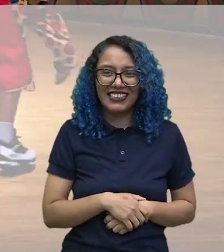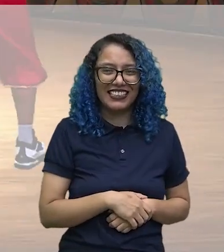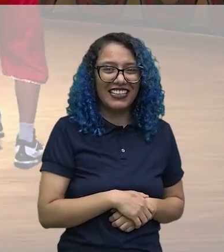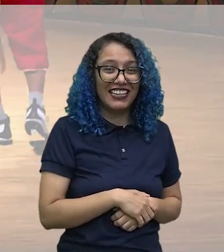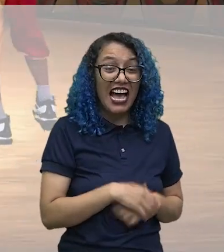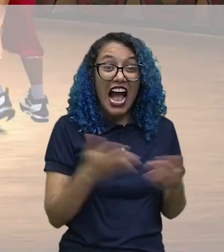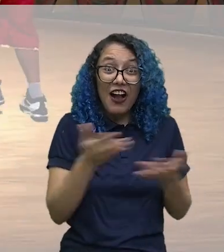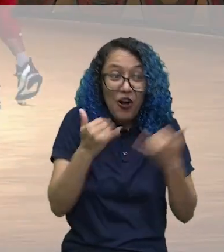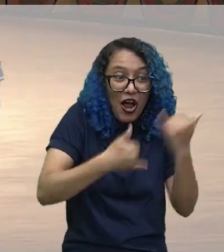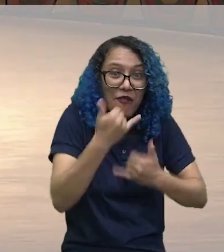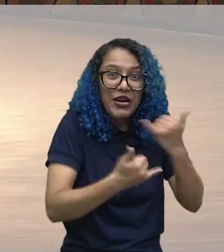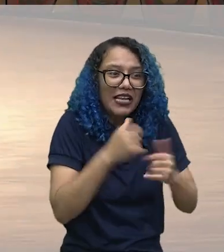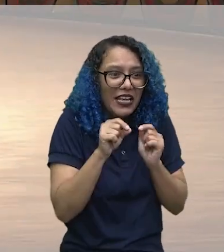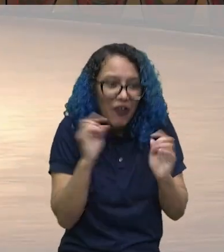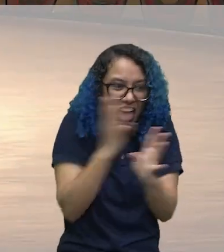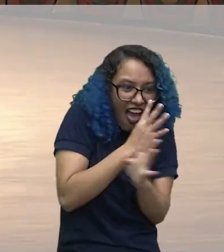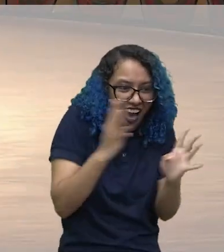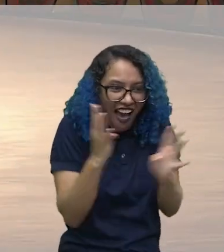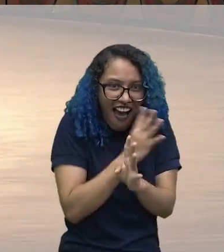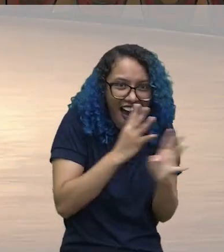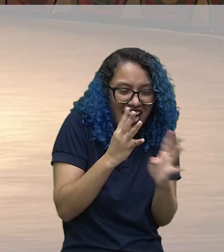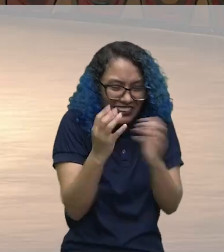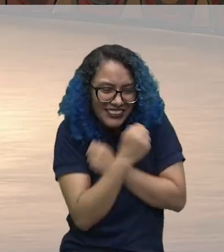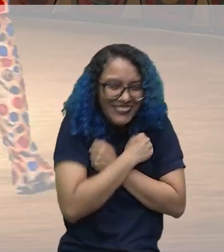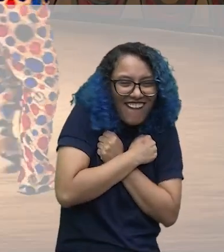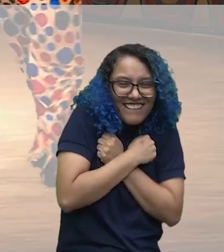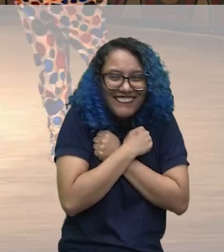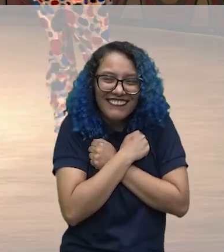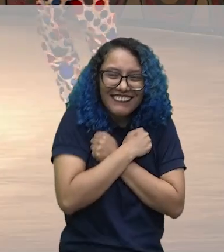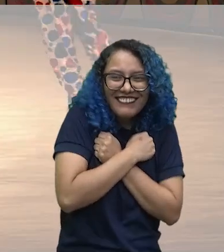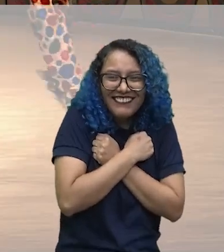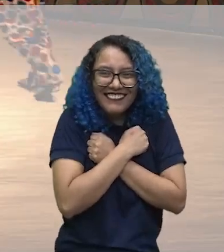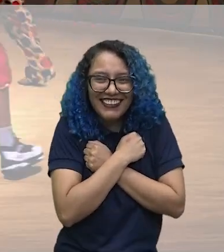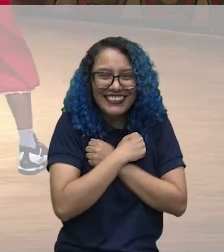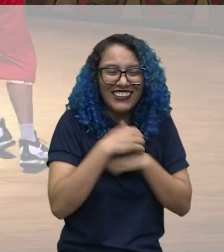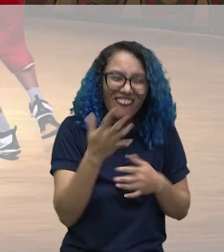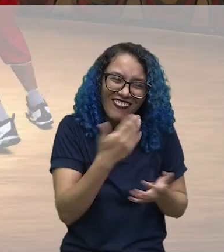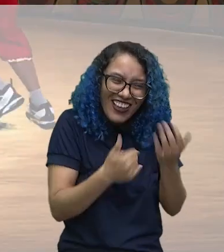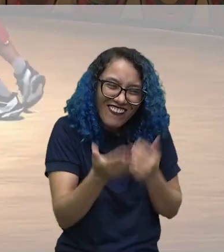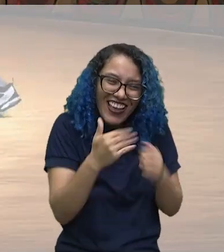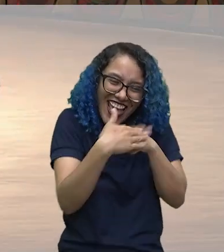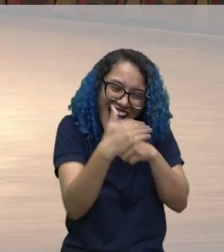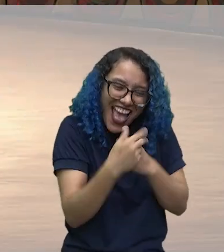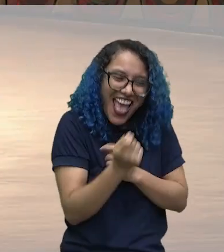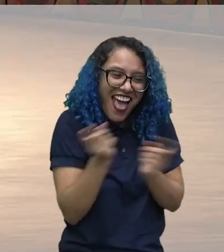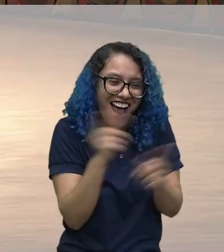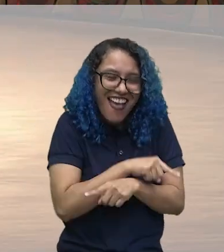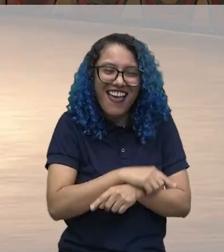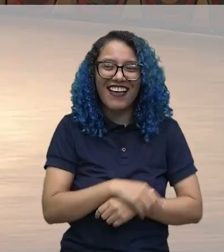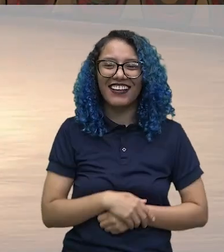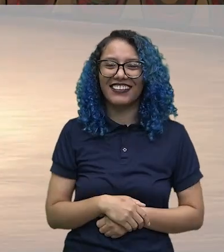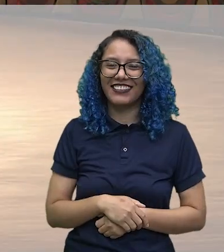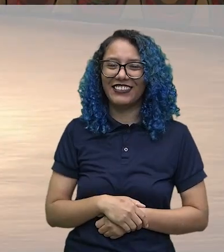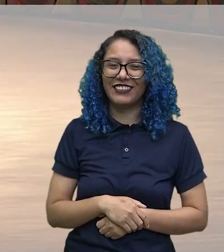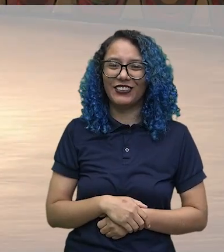vou fazer o número de te perseguir e te dar mais abraços. O número da afeição invertida.